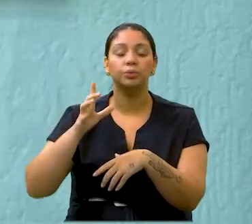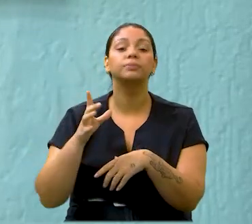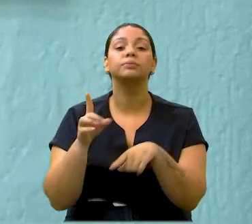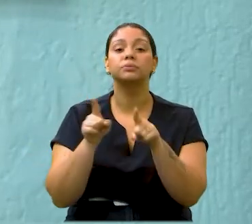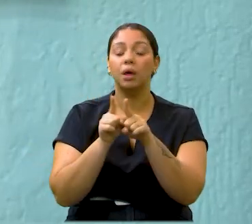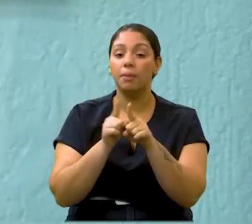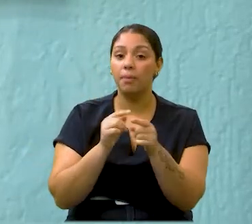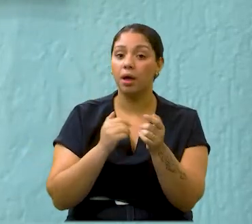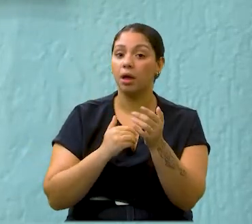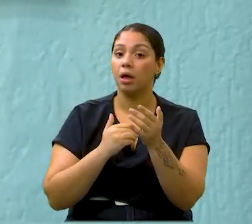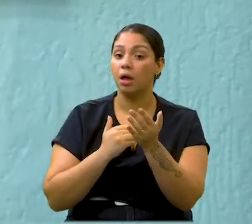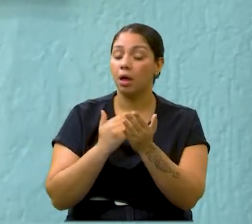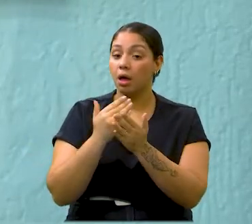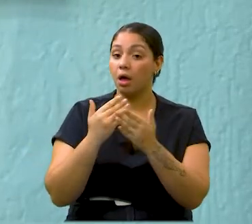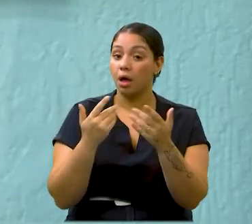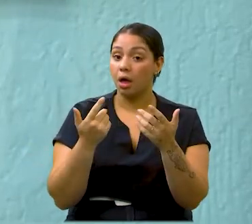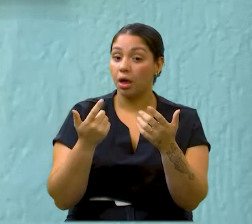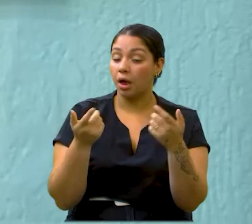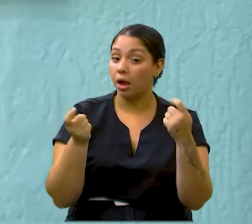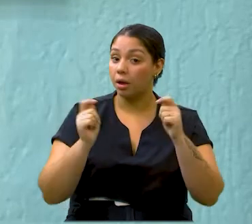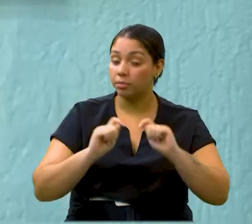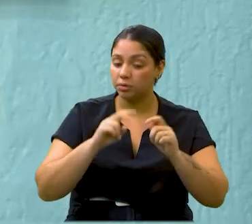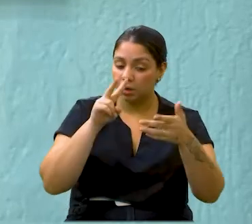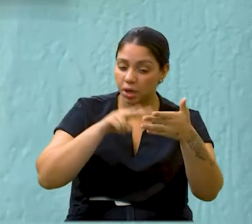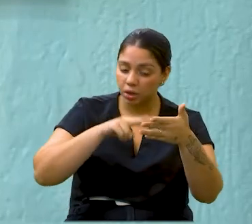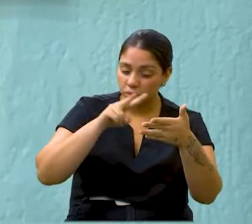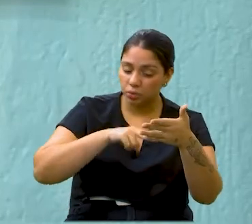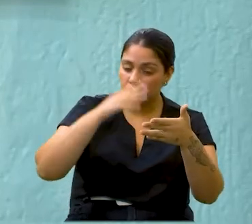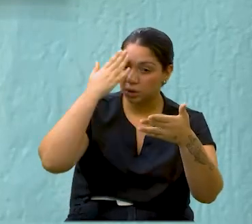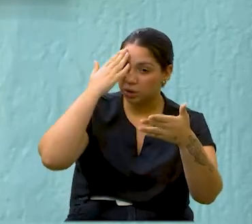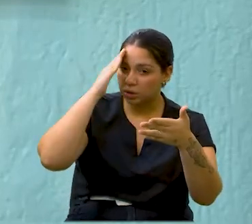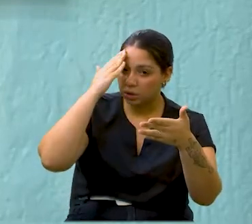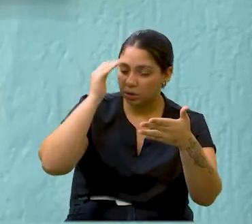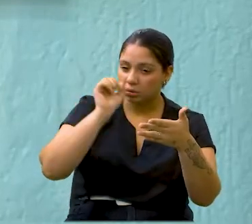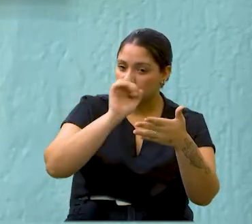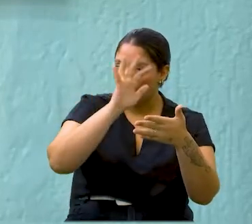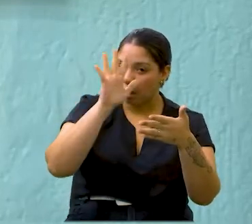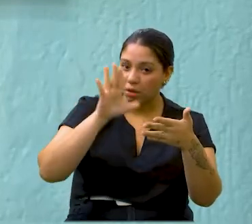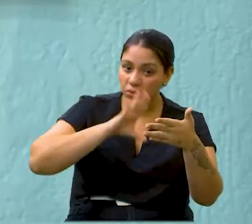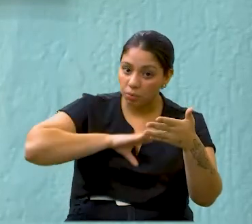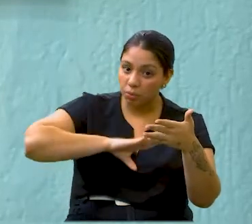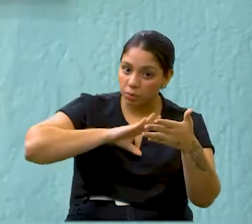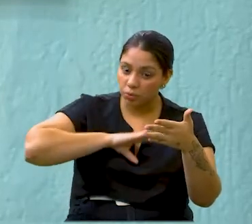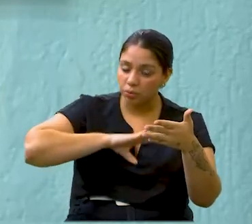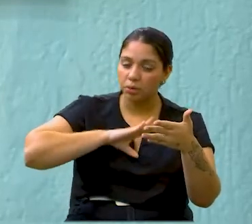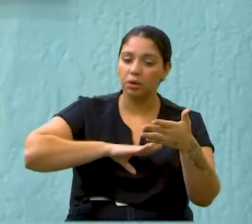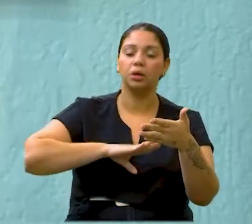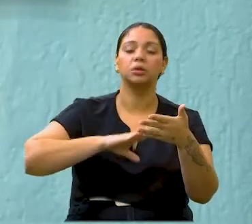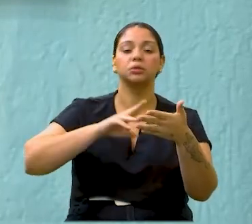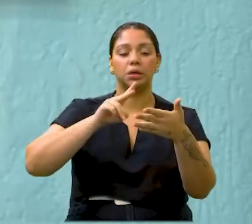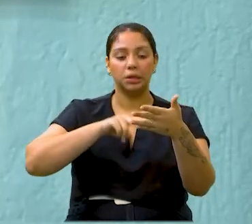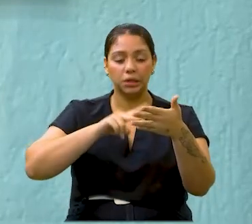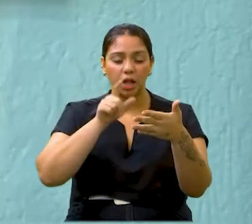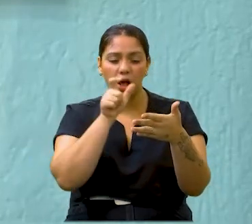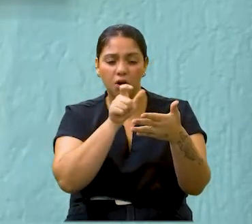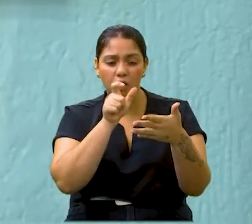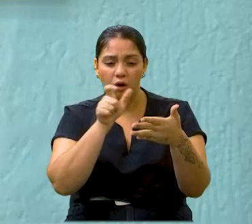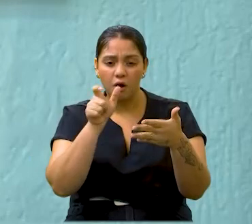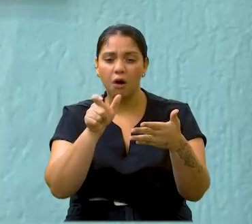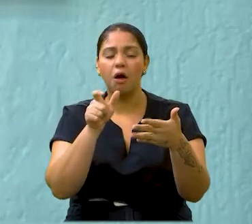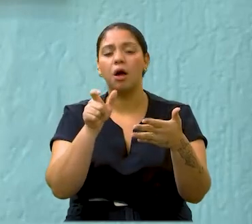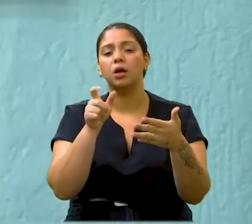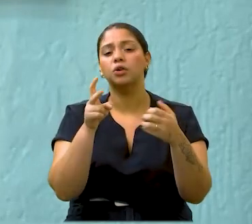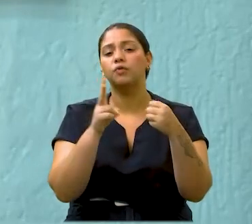aumentando a capacidade de entendimento, de leitura e interpretação do aluno no português, né? O entendimento de vocabulário de um